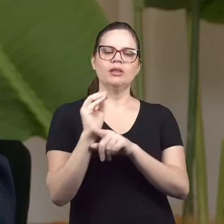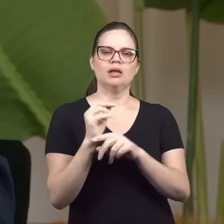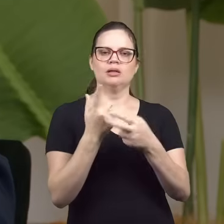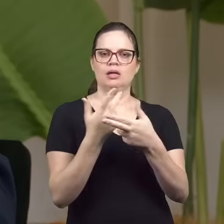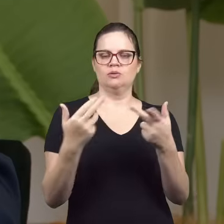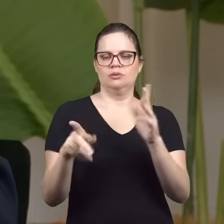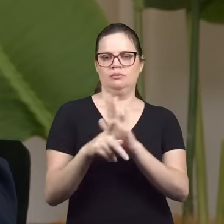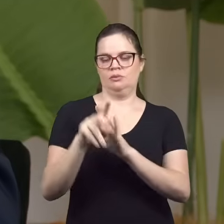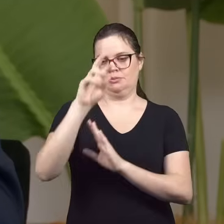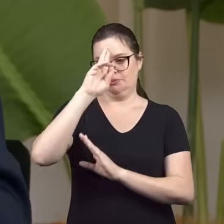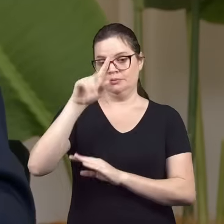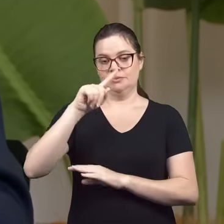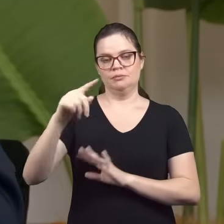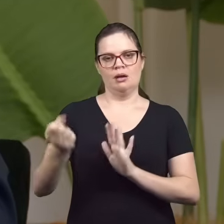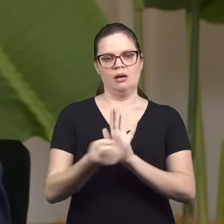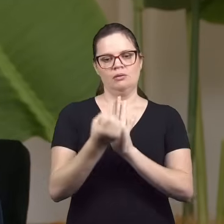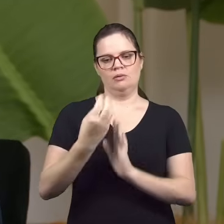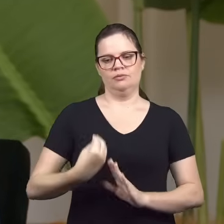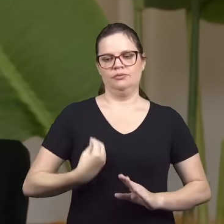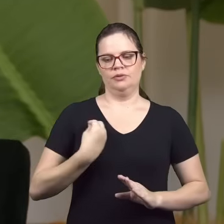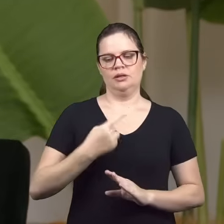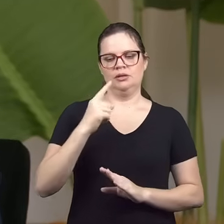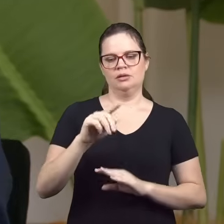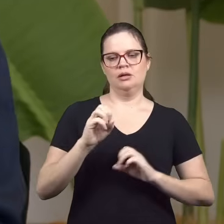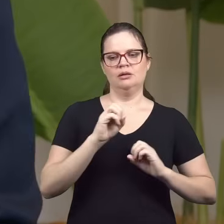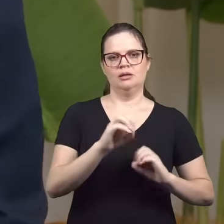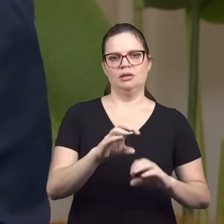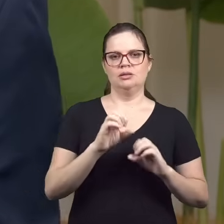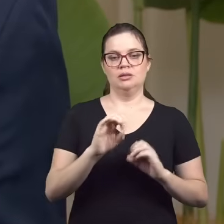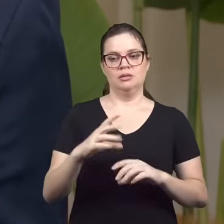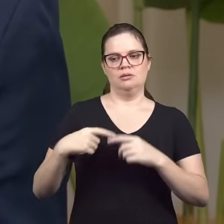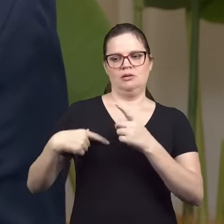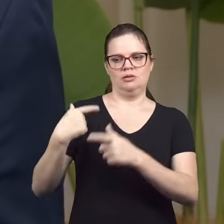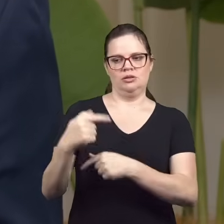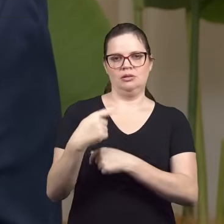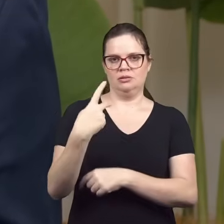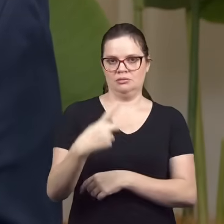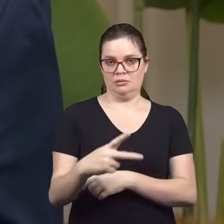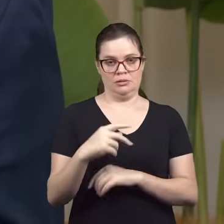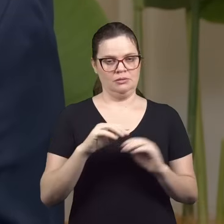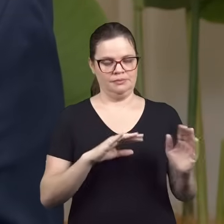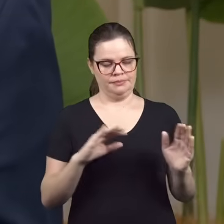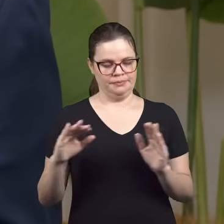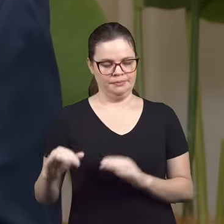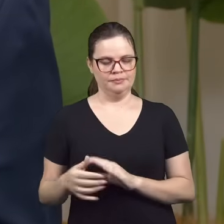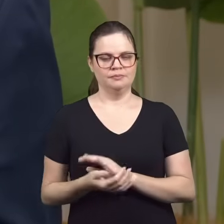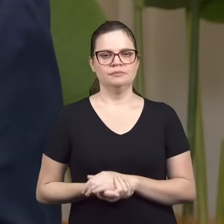para Jonadab e ele passou para sua descendência. Vejam bem, queridos,